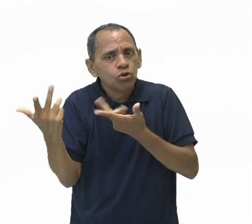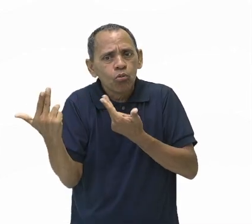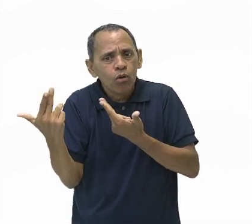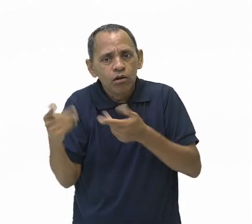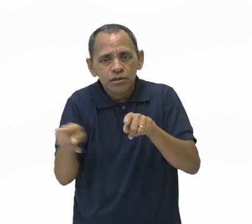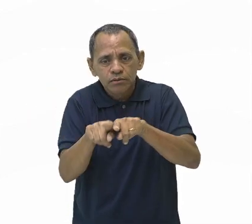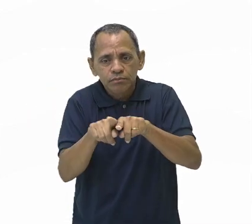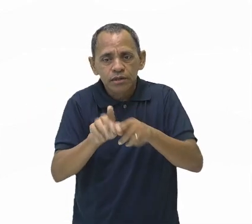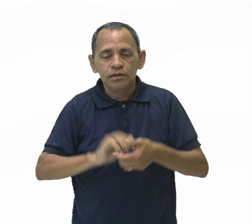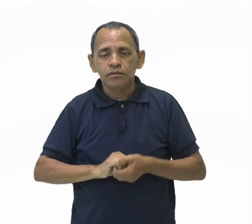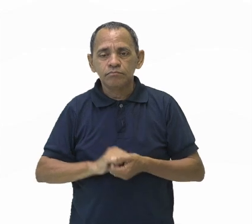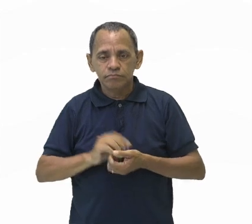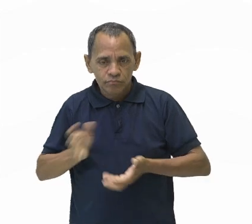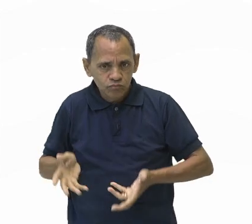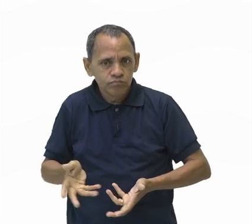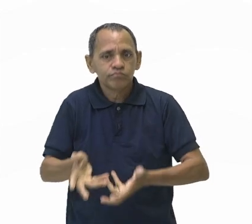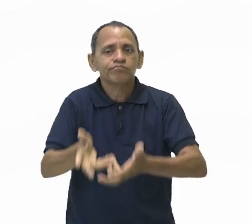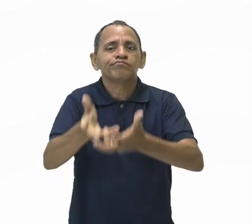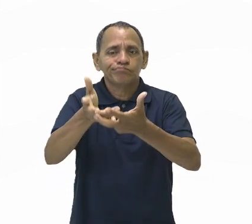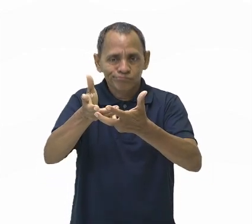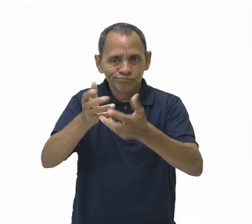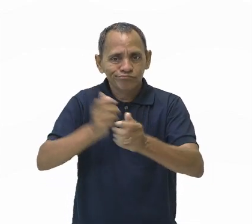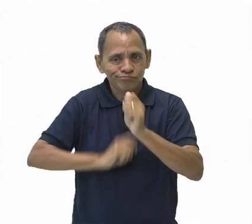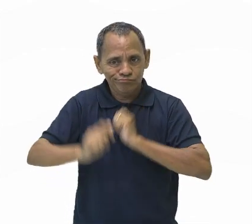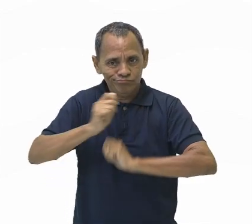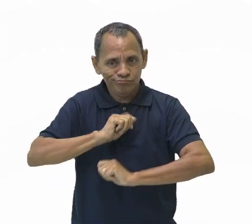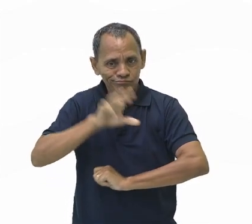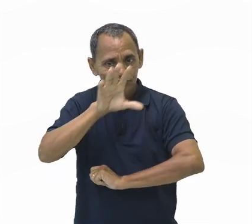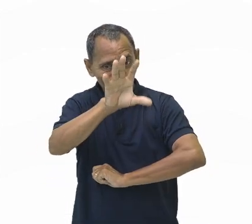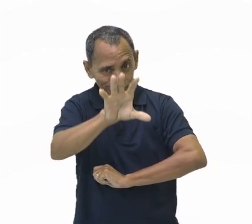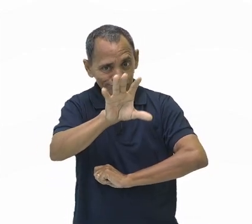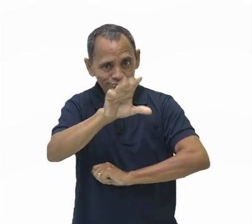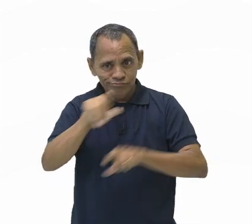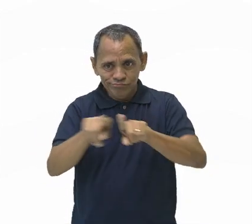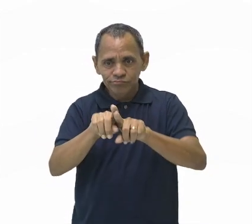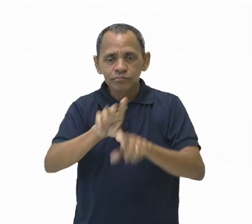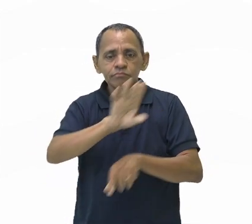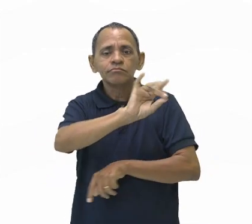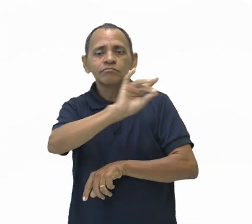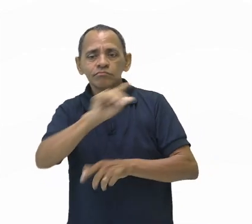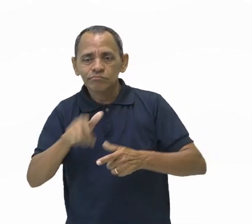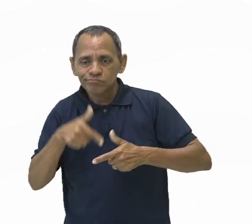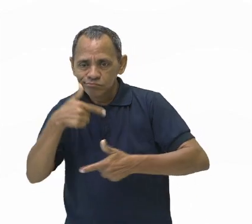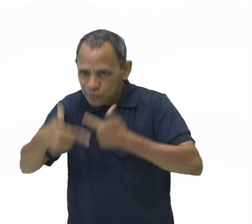impulsionando as economias regionais. Por quê? Porque cada trabalhador desse aí, pessoal,